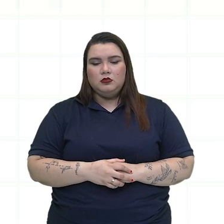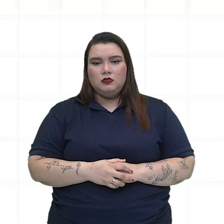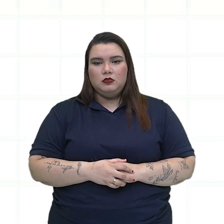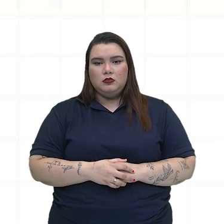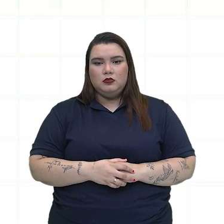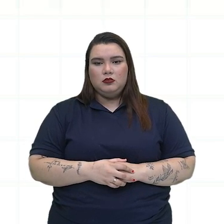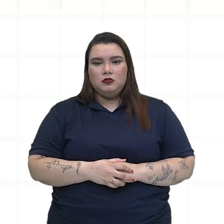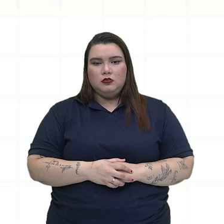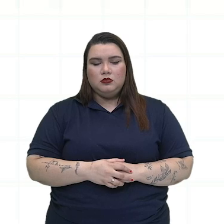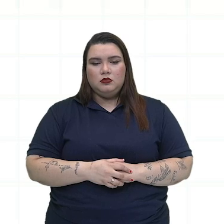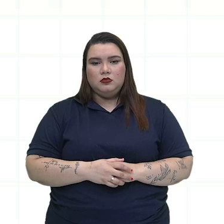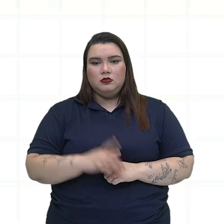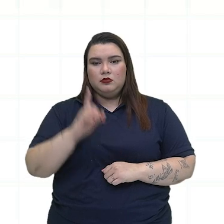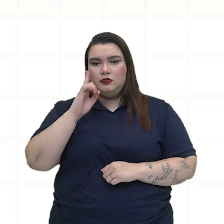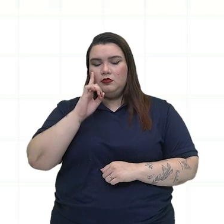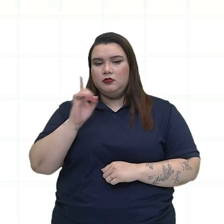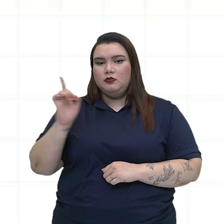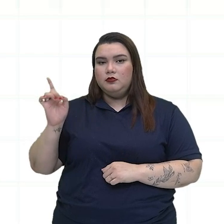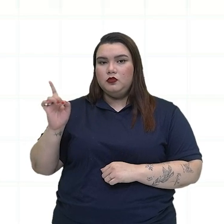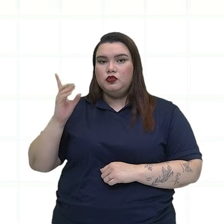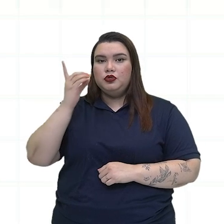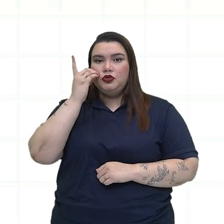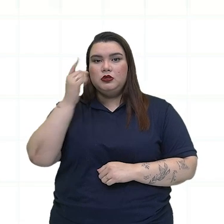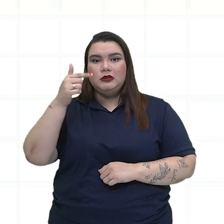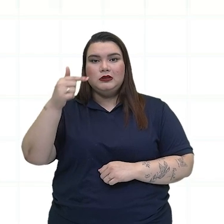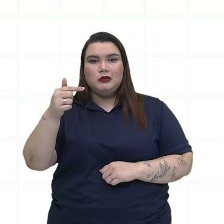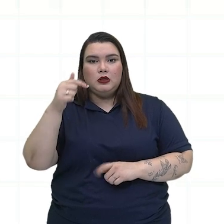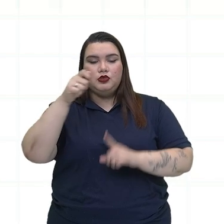July 7. 7 de